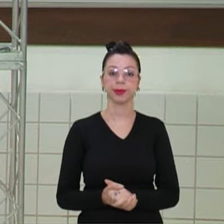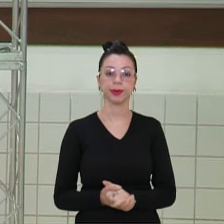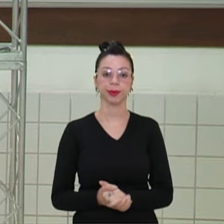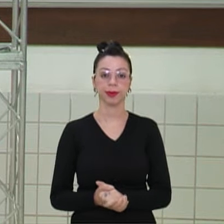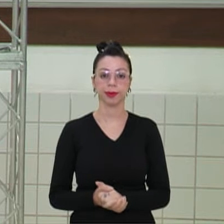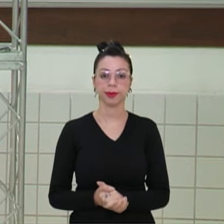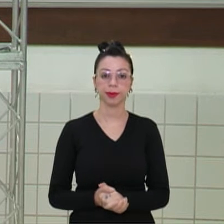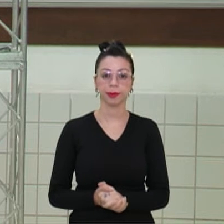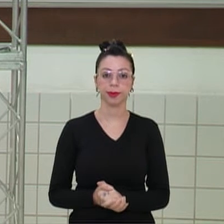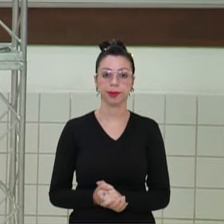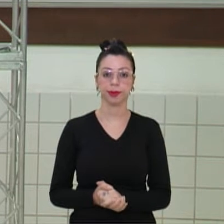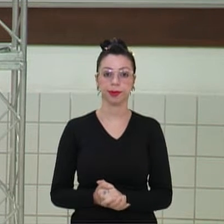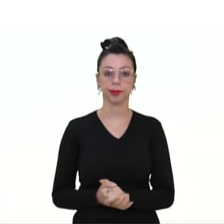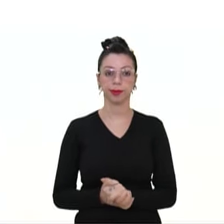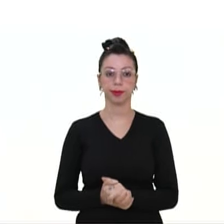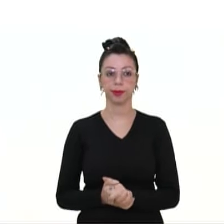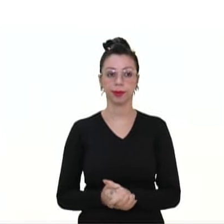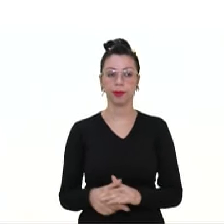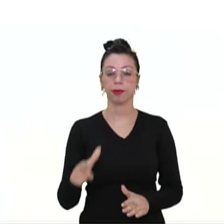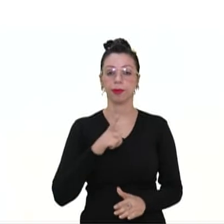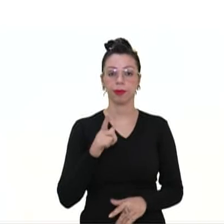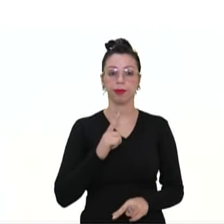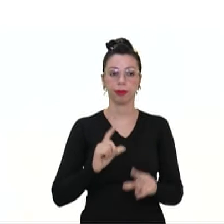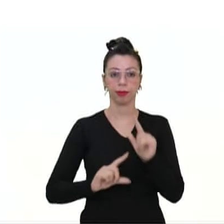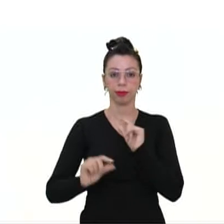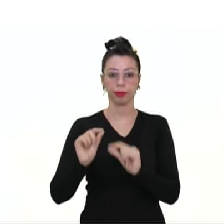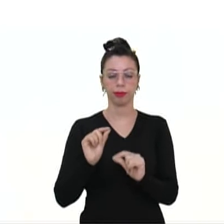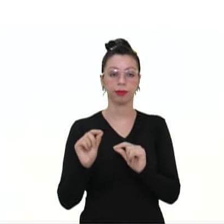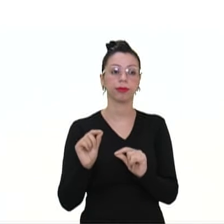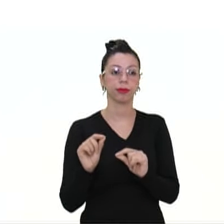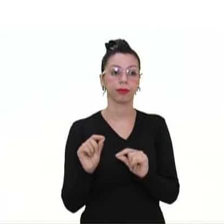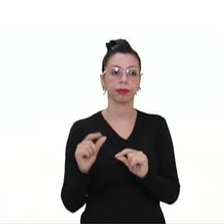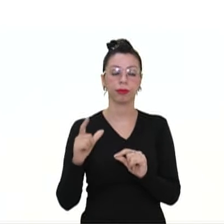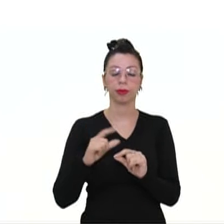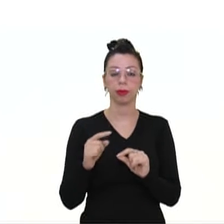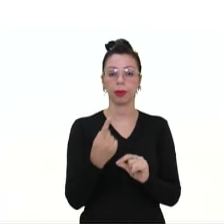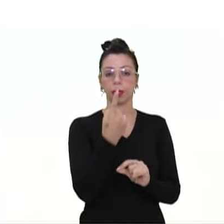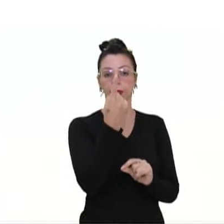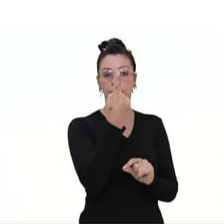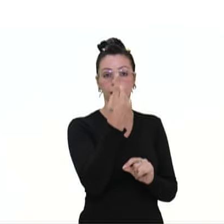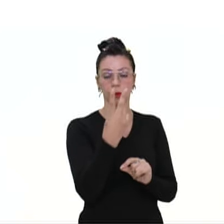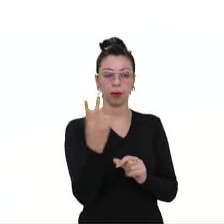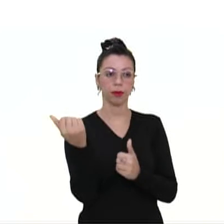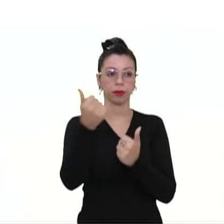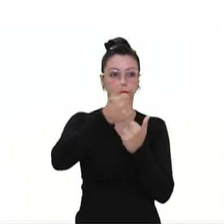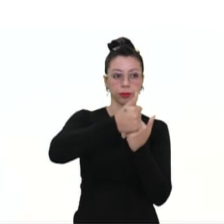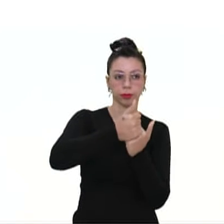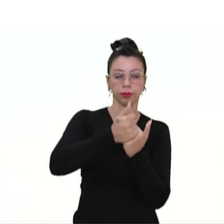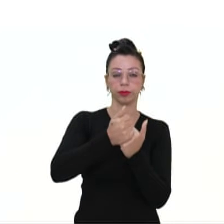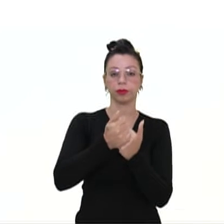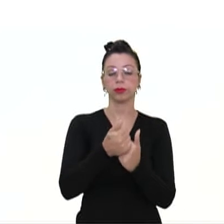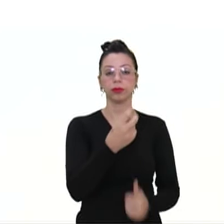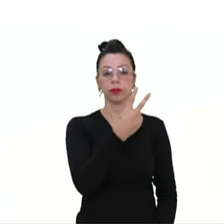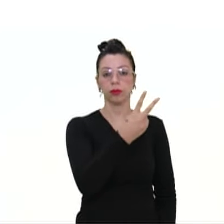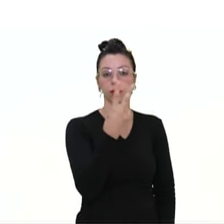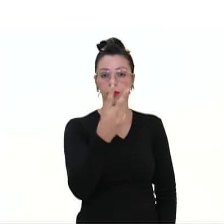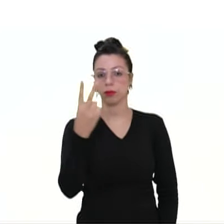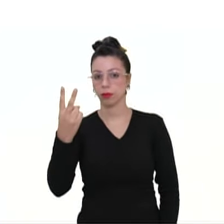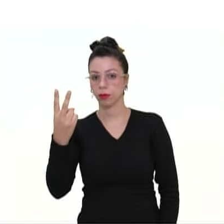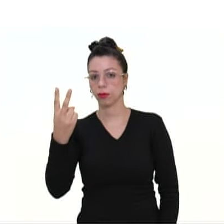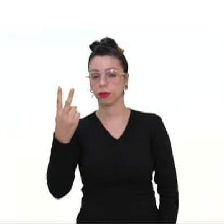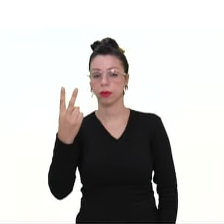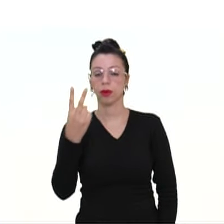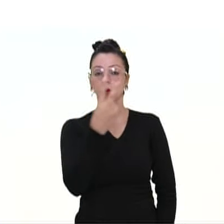Olha só. Então, nós temos aqui, né, lugar do 12, ok? 2 vezes 2 vezes